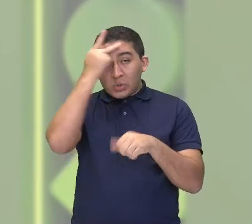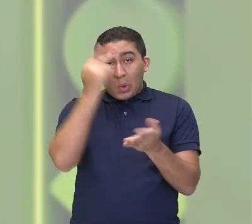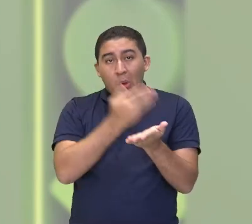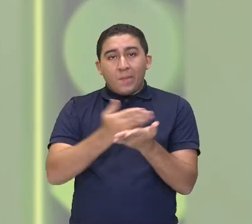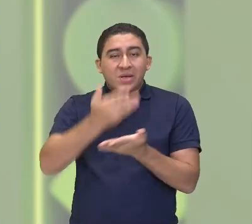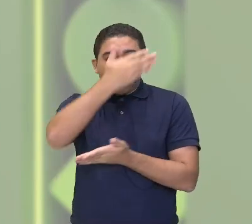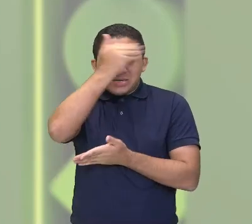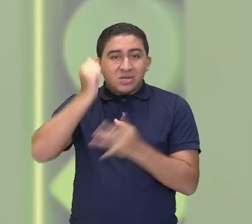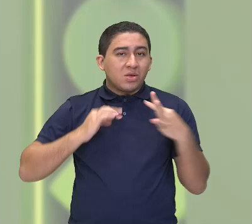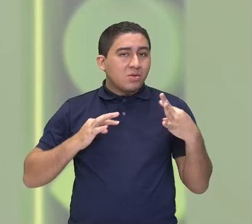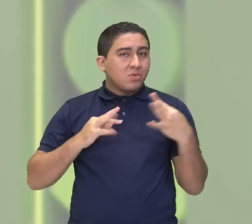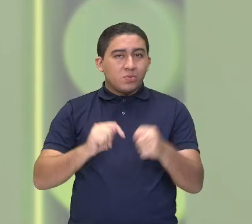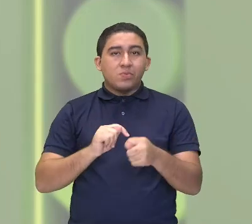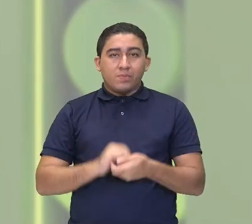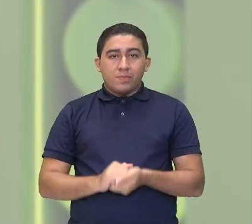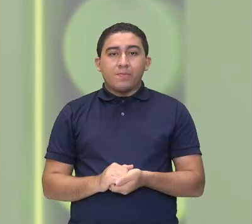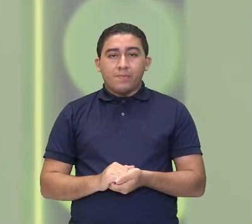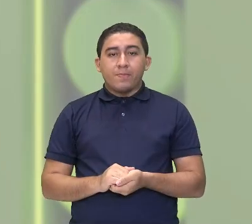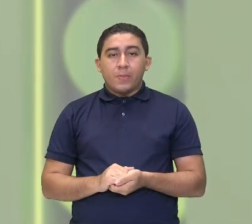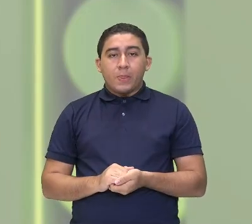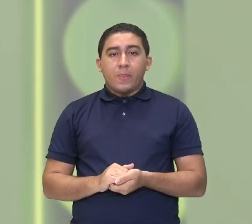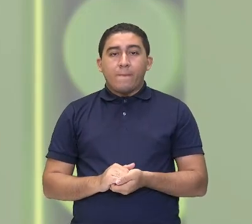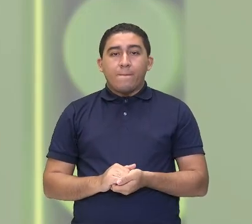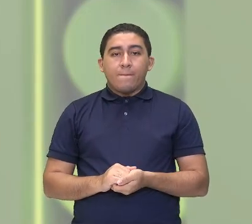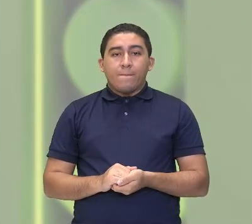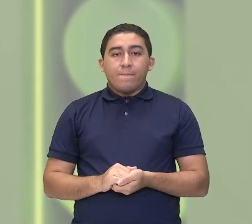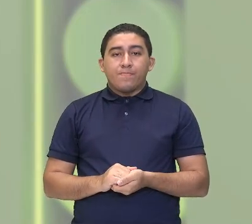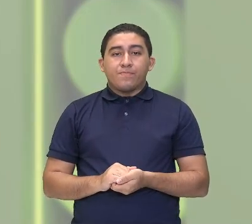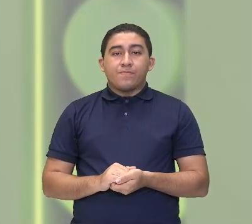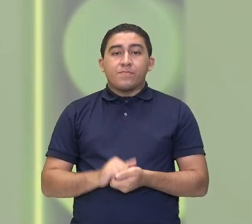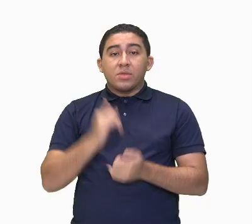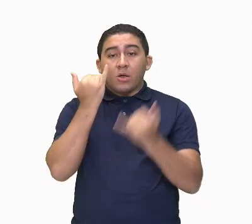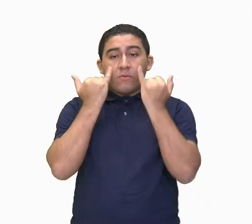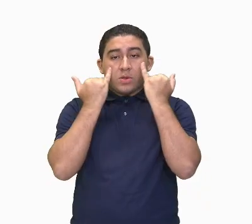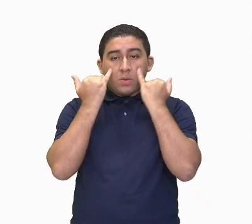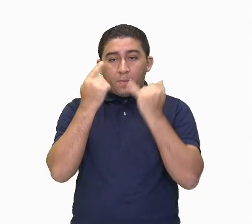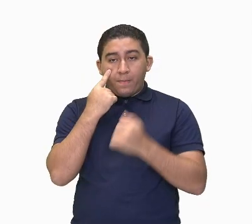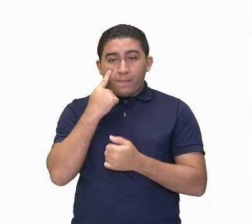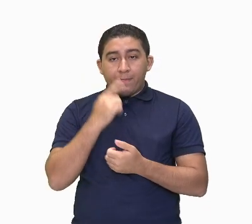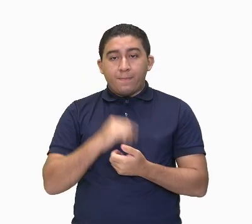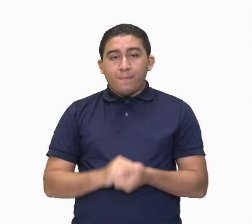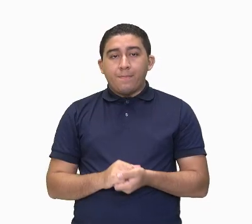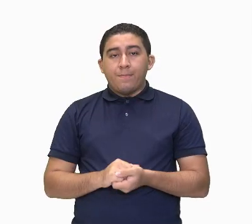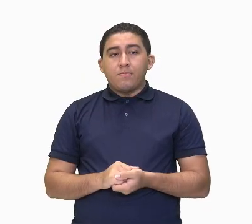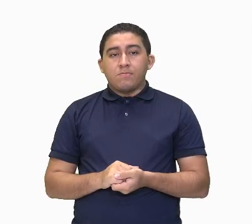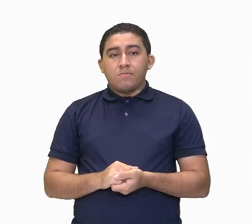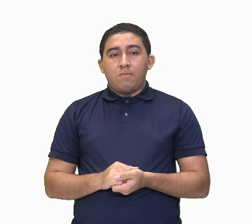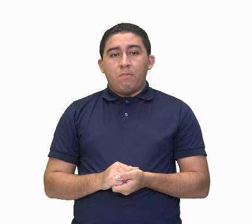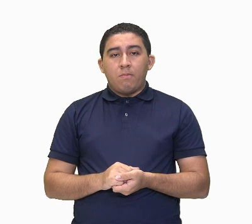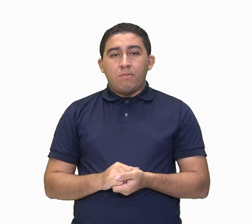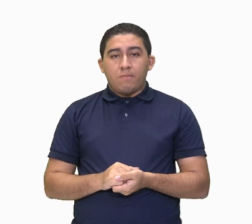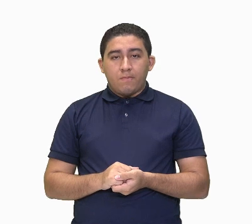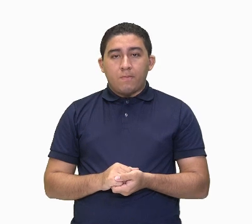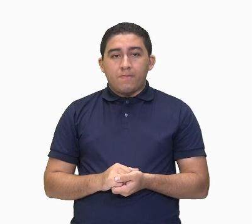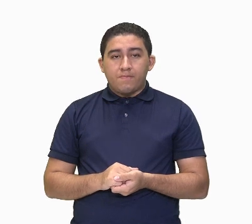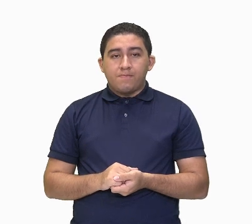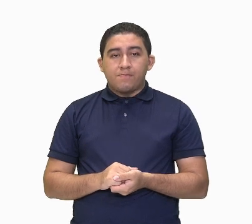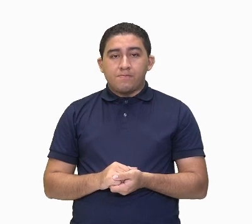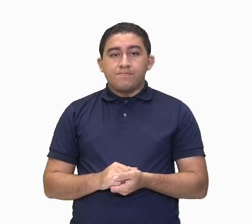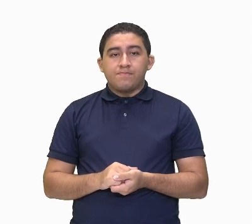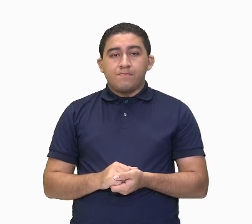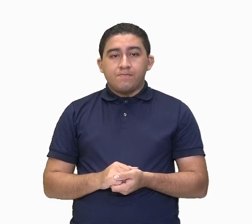mais grave nesse cenário. Vamos ver um pouco mais de informações ali sobre a doença de Alzheimer. Além do pensamento e também